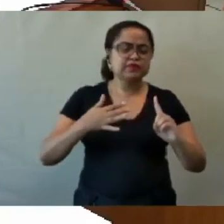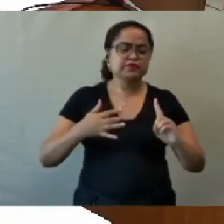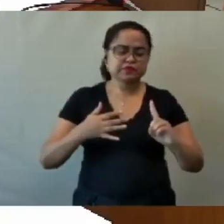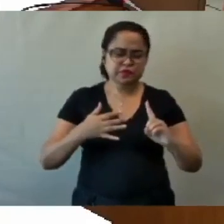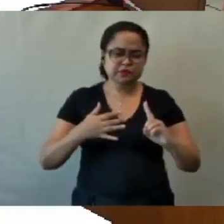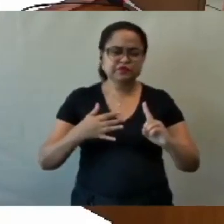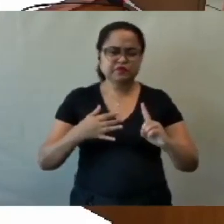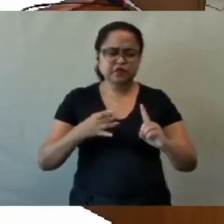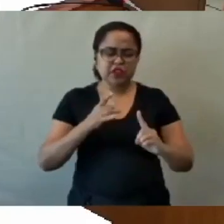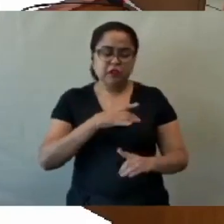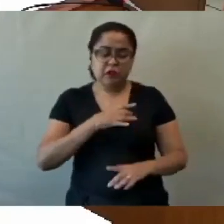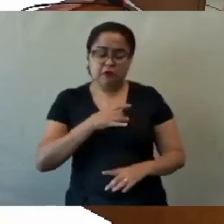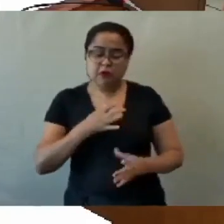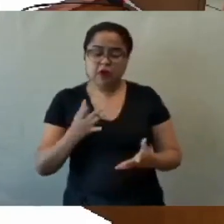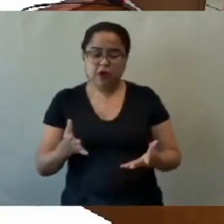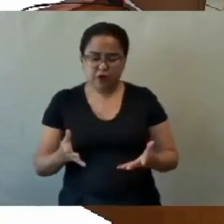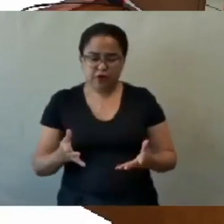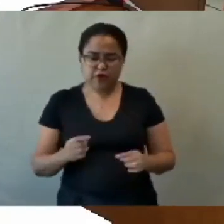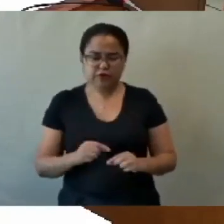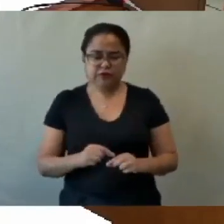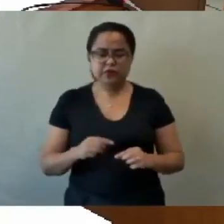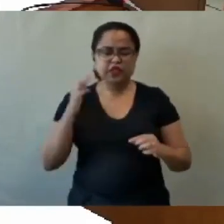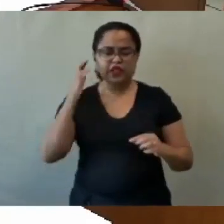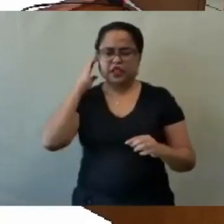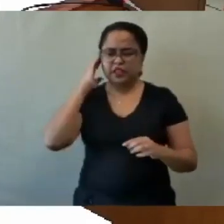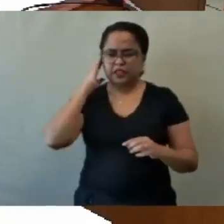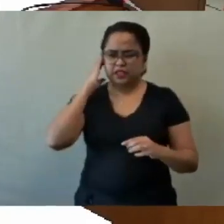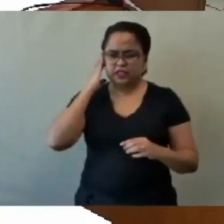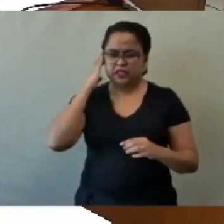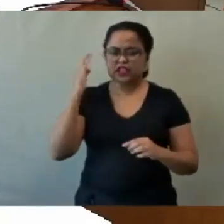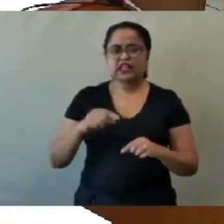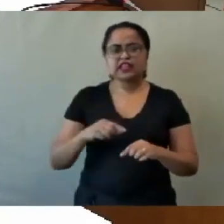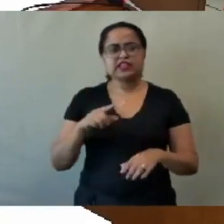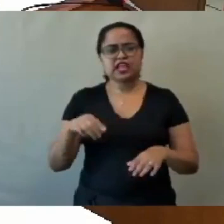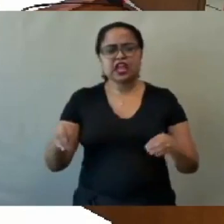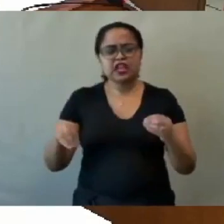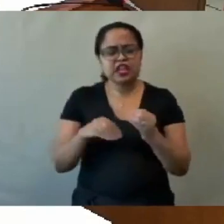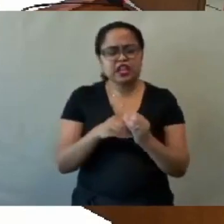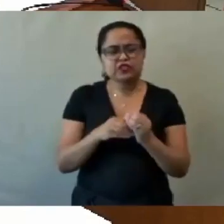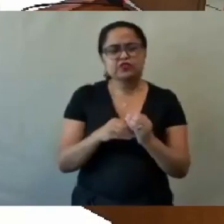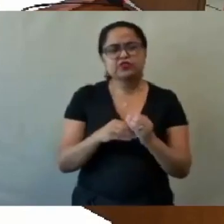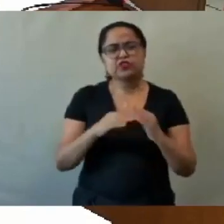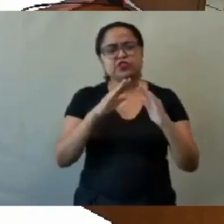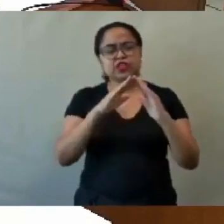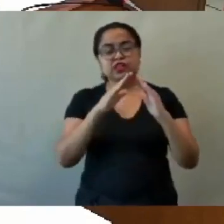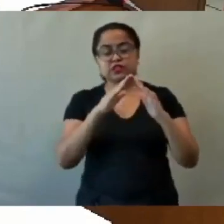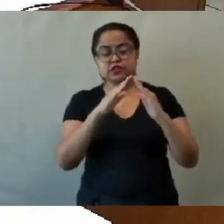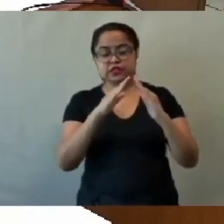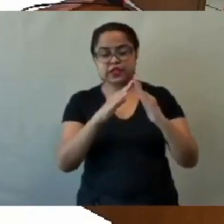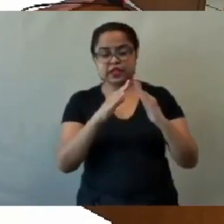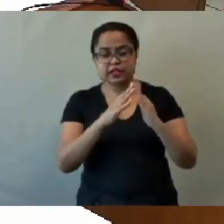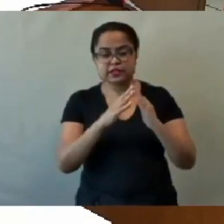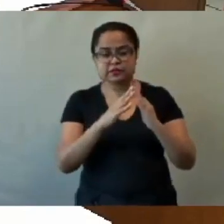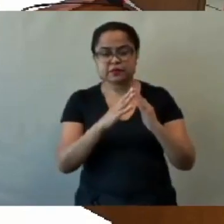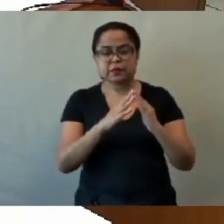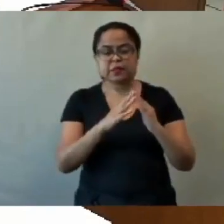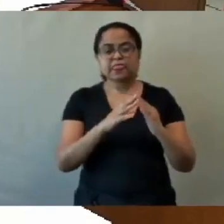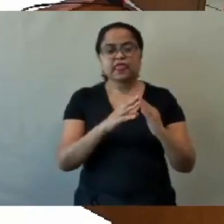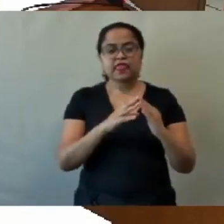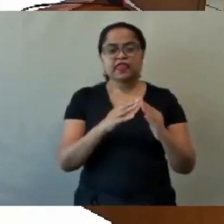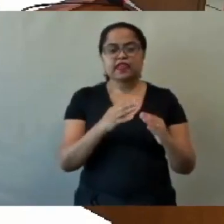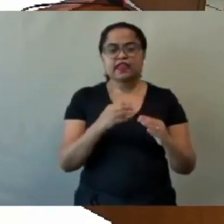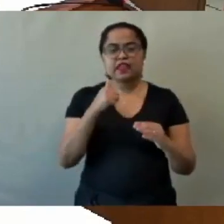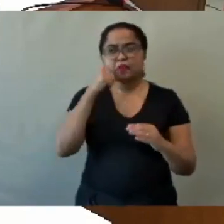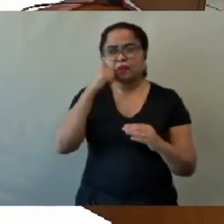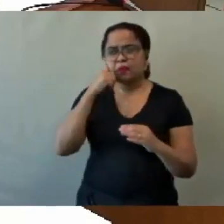não ensina essa divisão de tarefas que é perpetuada dentro das nossas casas, de que meninas têm que ser criadas para uma coisa e meninos para outra, né?